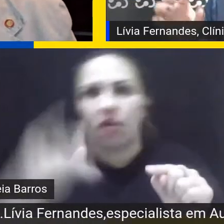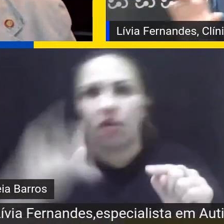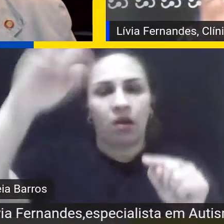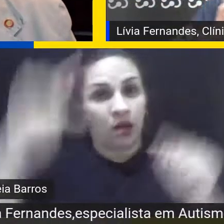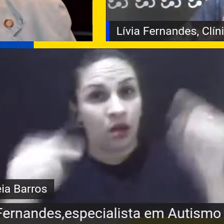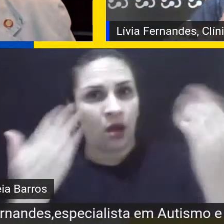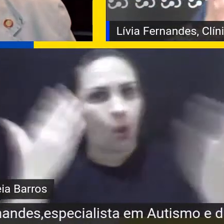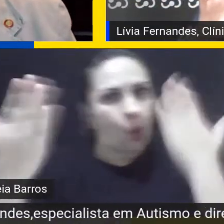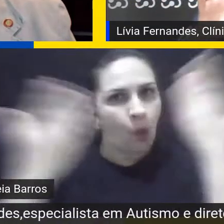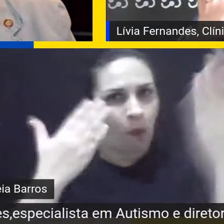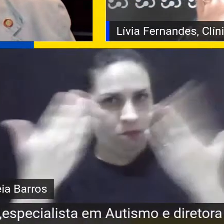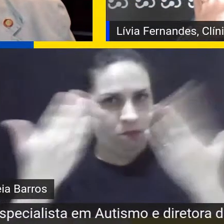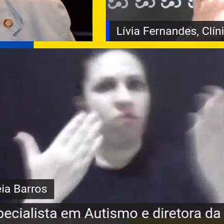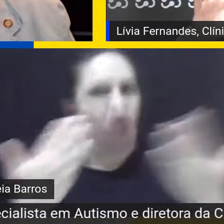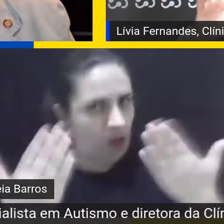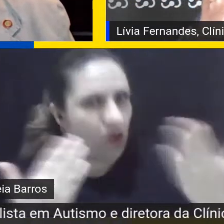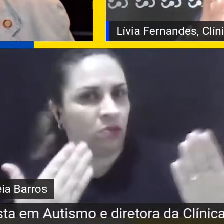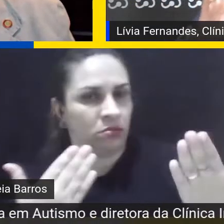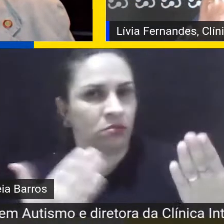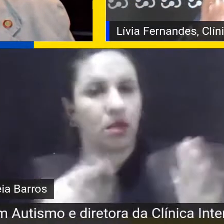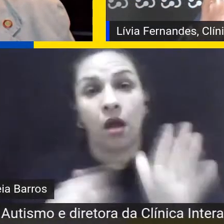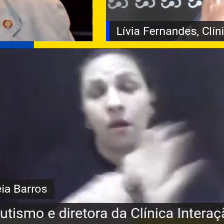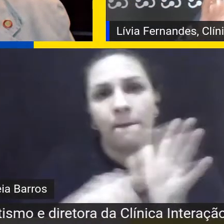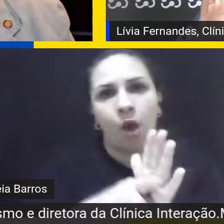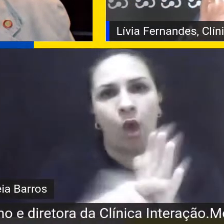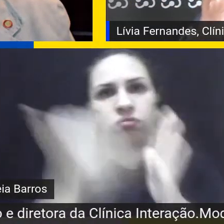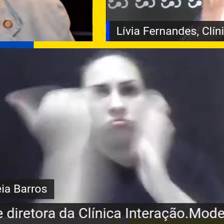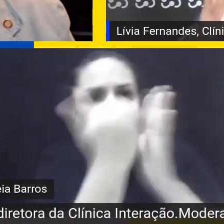meses, o próprio programa